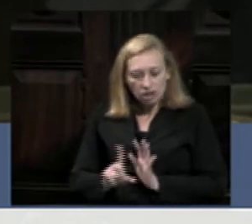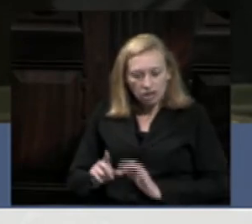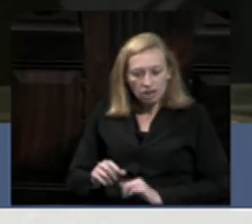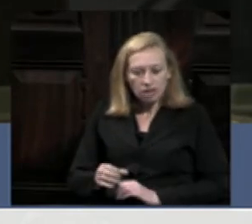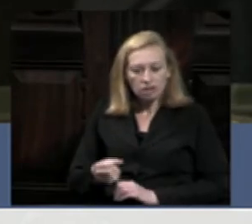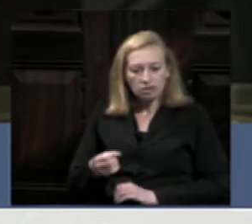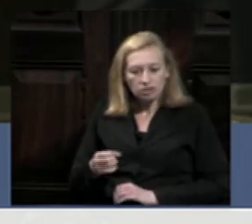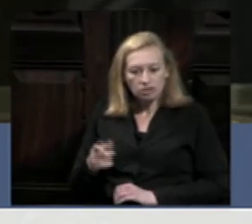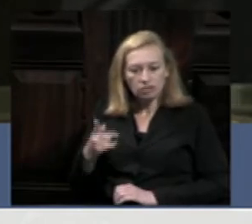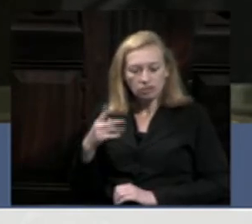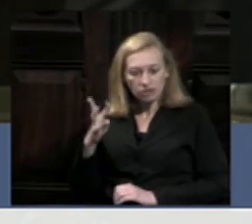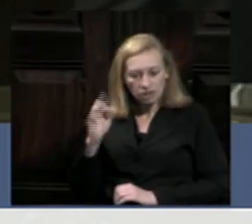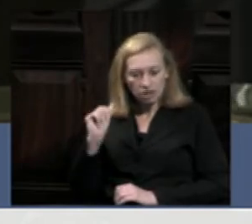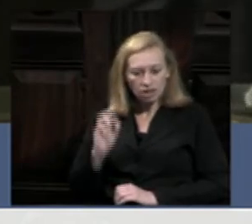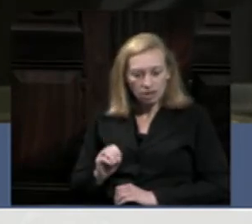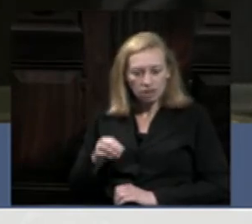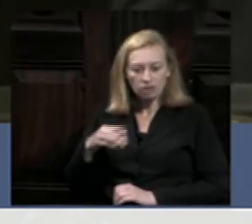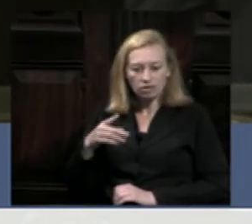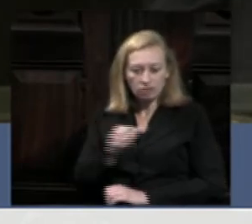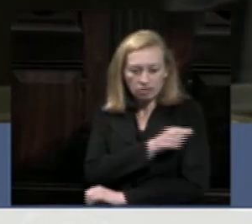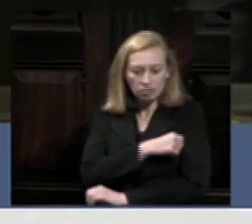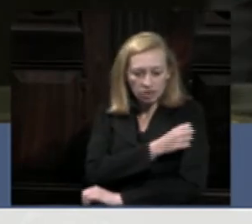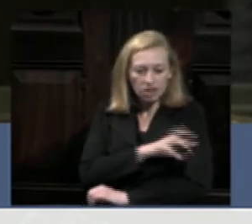3348-2017, de autoria da deputada enfermeira Rejane.